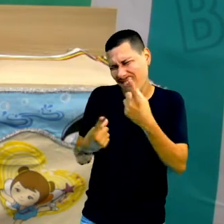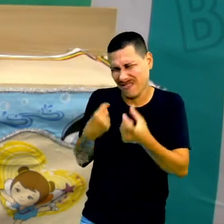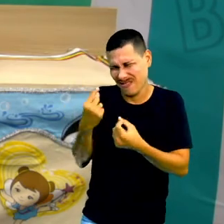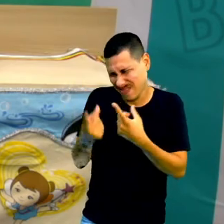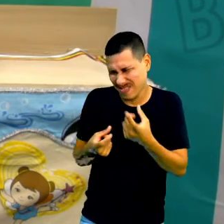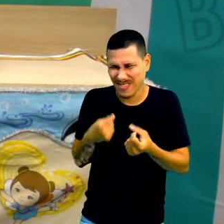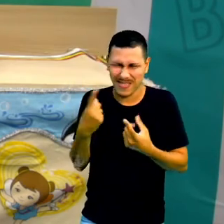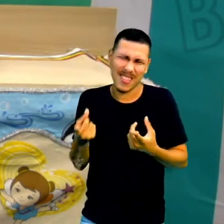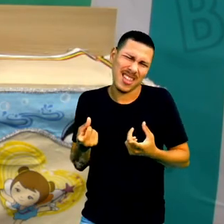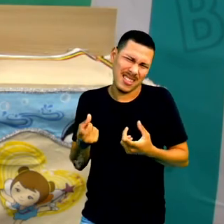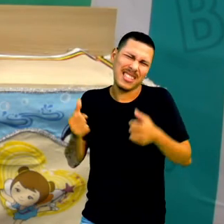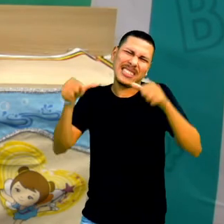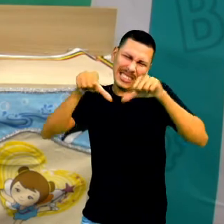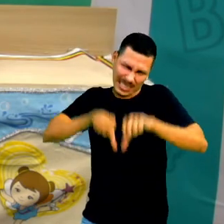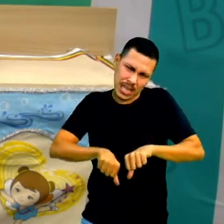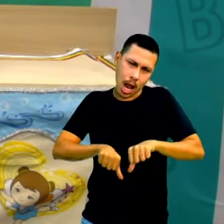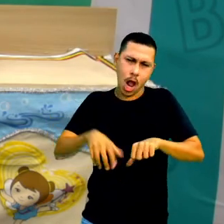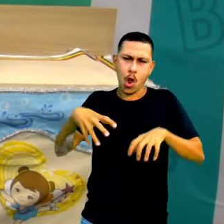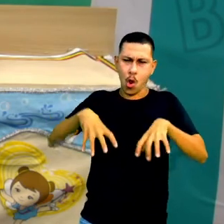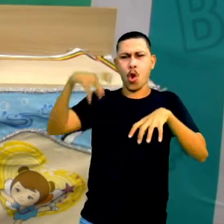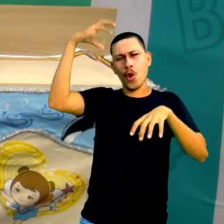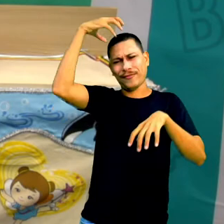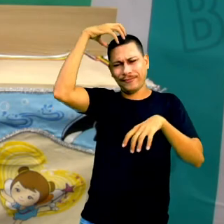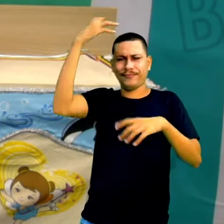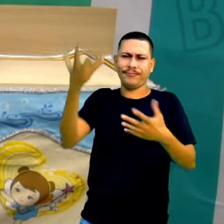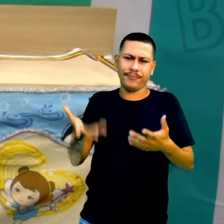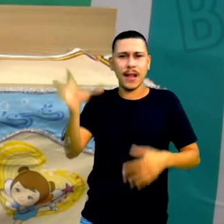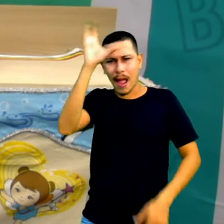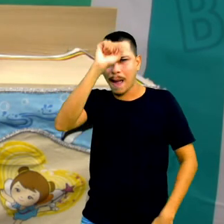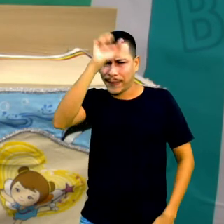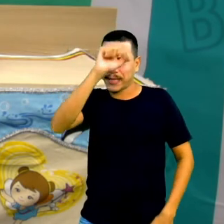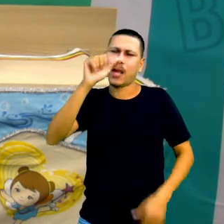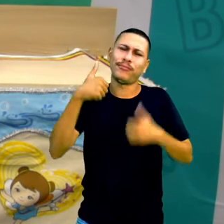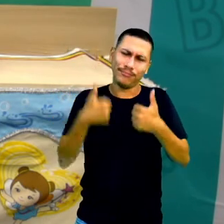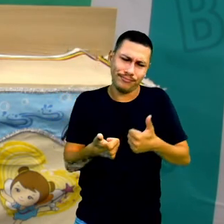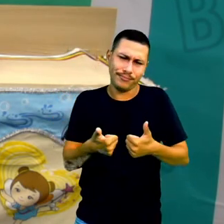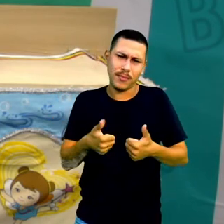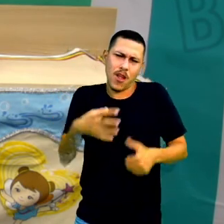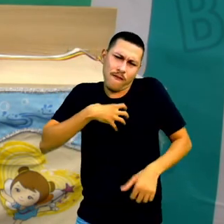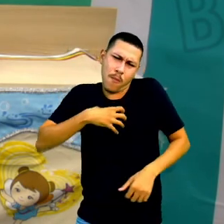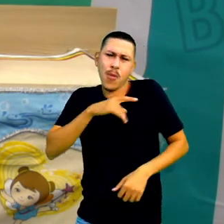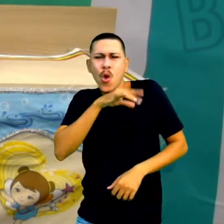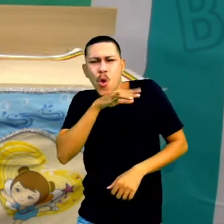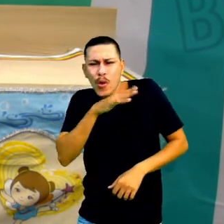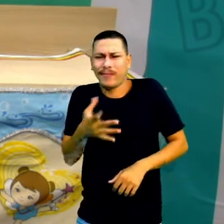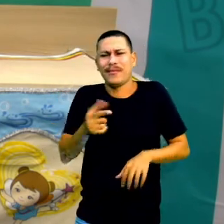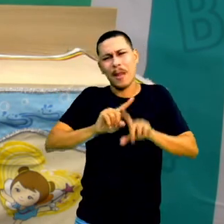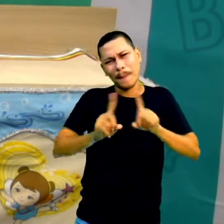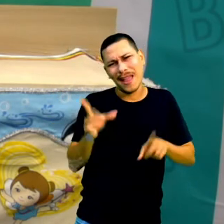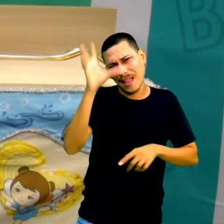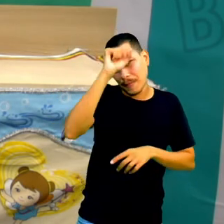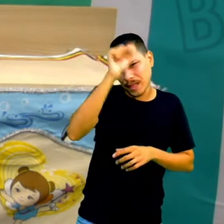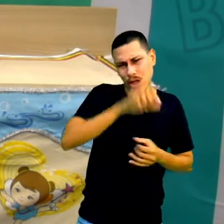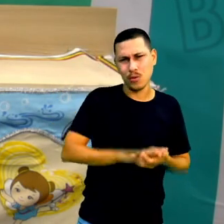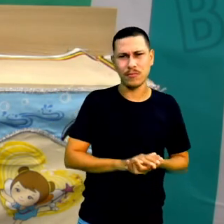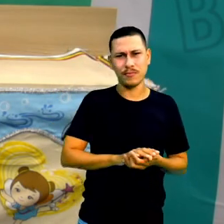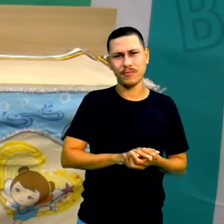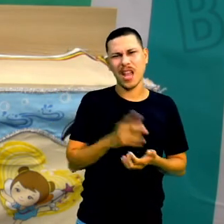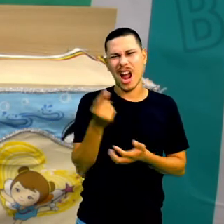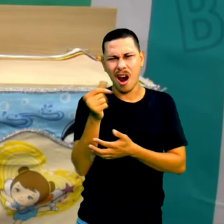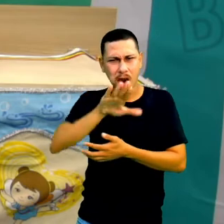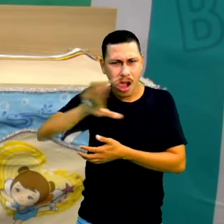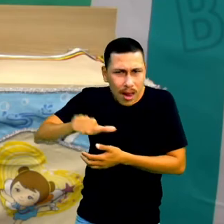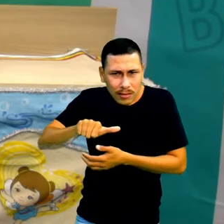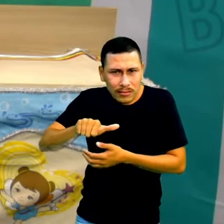leiturinha? Então esse rei, criança, aprendeu a lição da pior forma possível. Foi roubado,